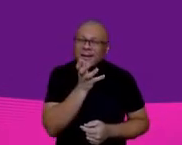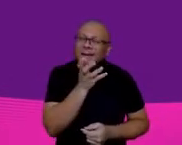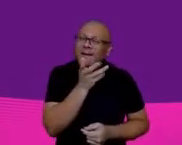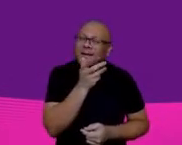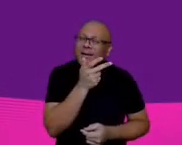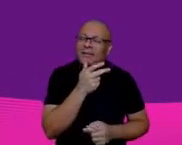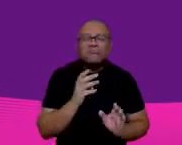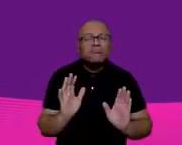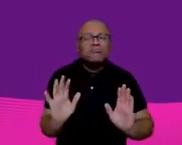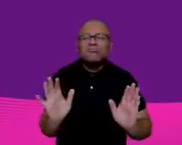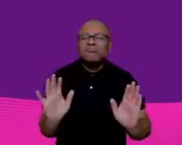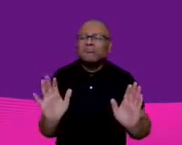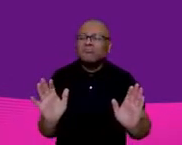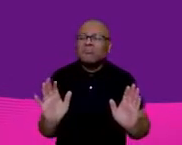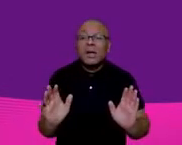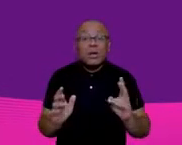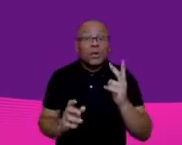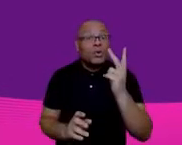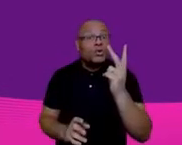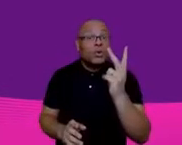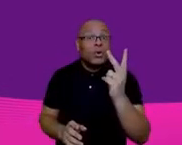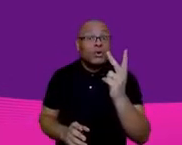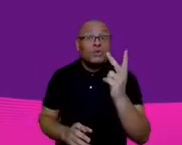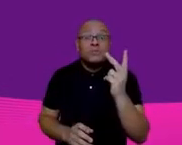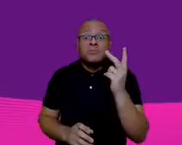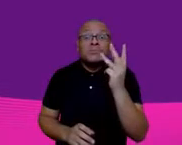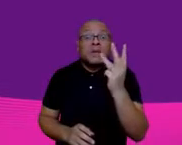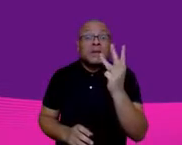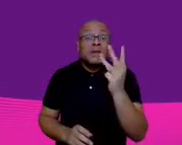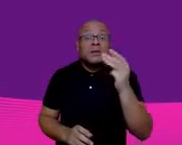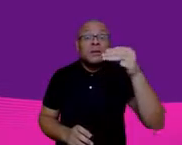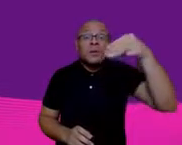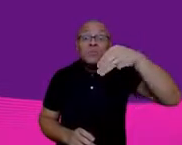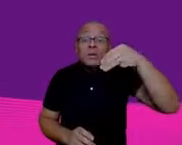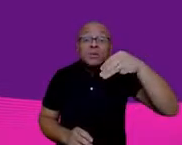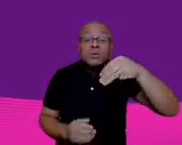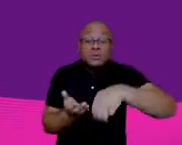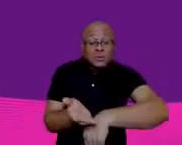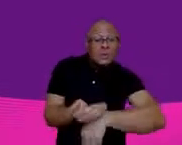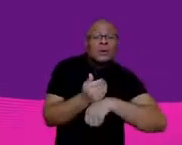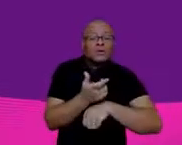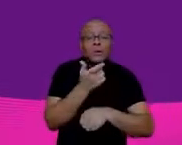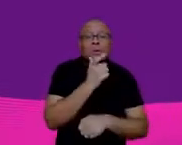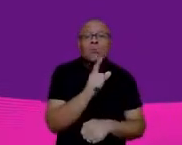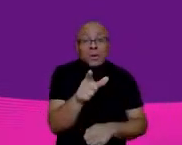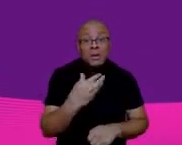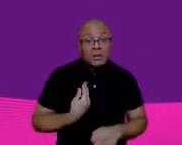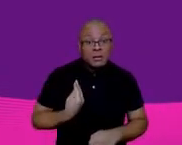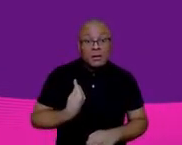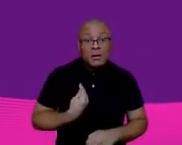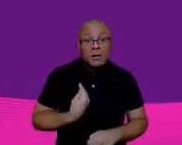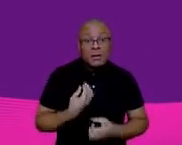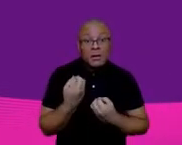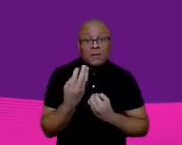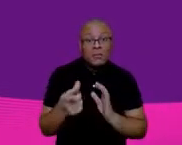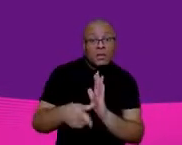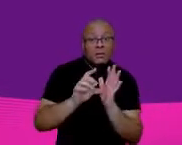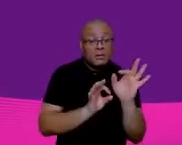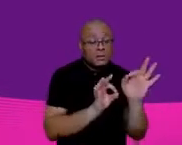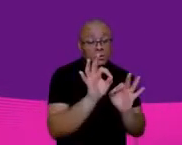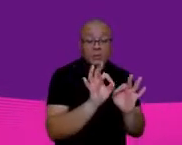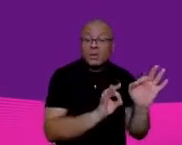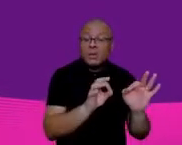faço 2 ou 3 minutos mais rápido, porque todas as informações estão presentes no planejamento, e depois eu não preciso